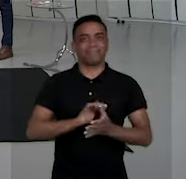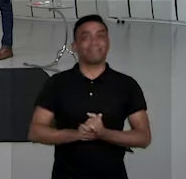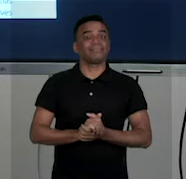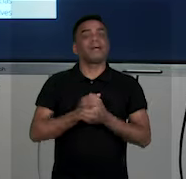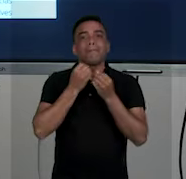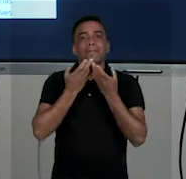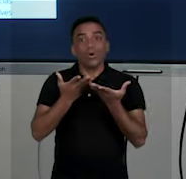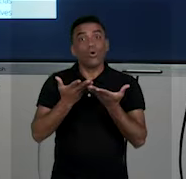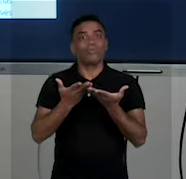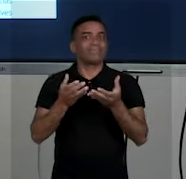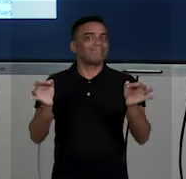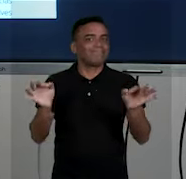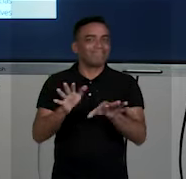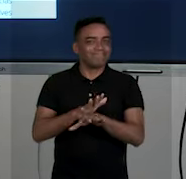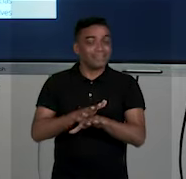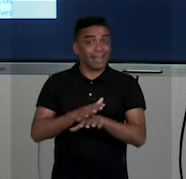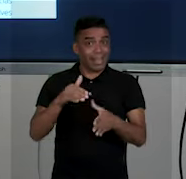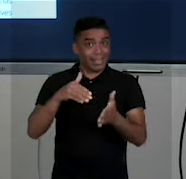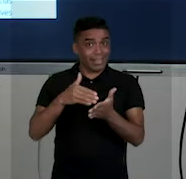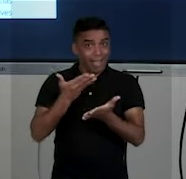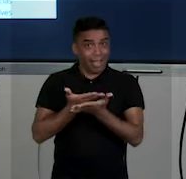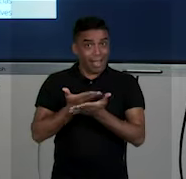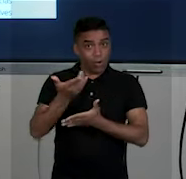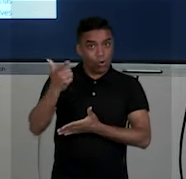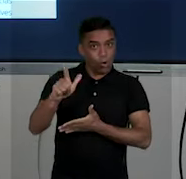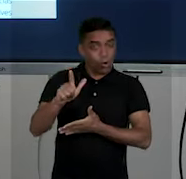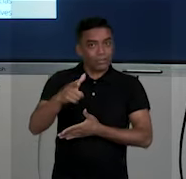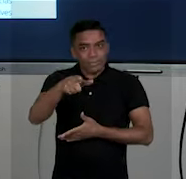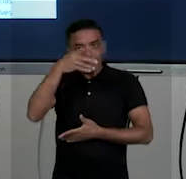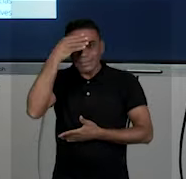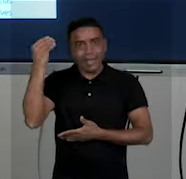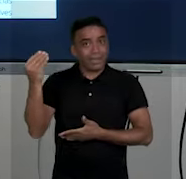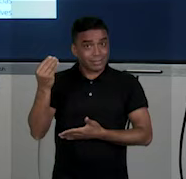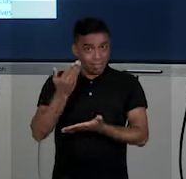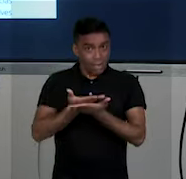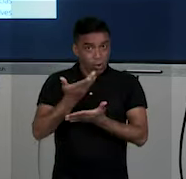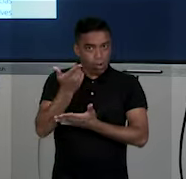a gente fica por aqui. Até a próxima aula e não se esqueça, na